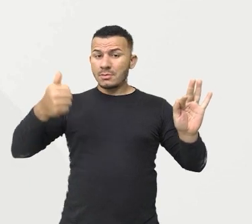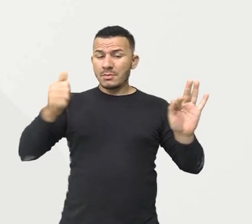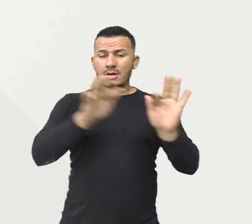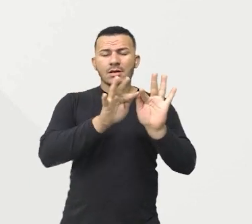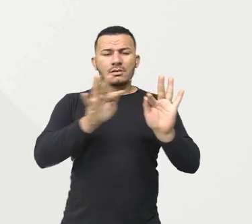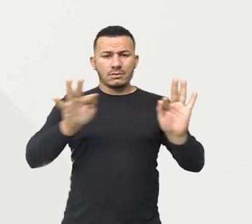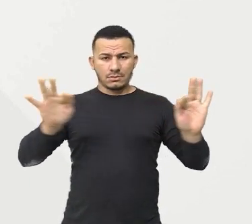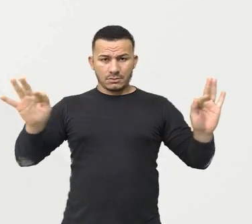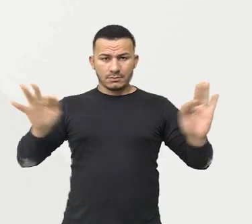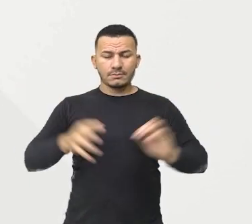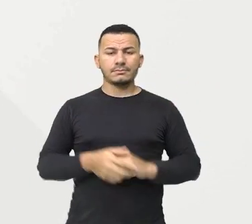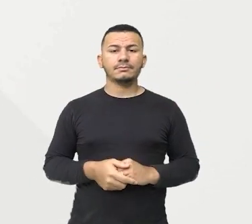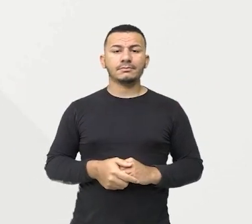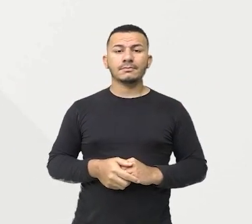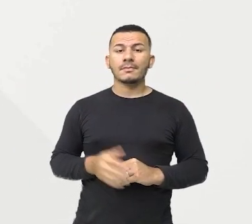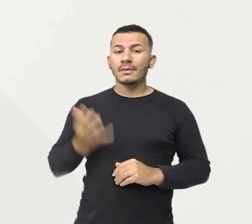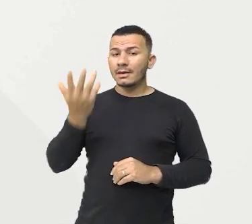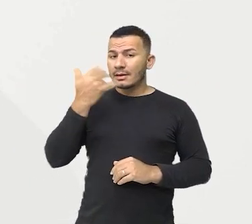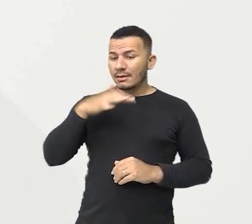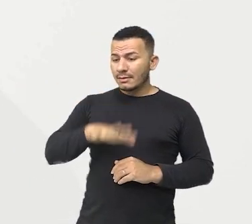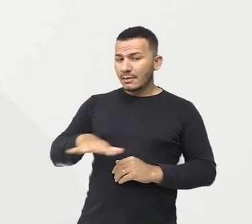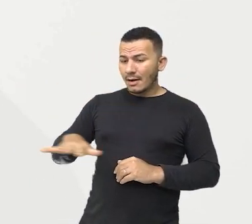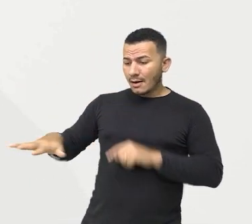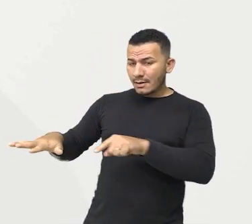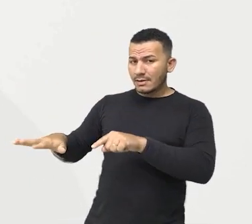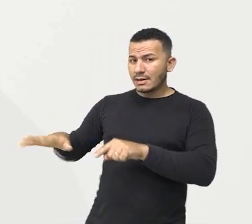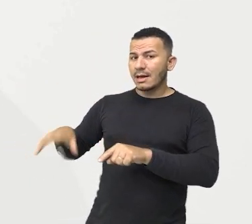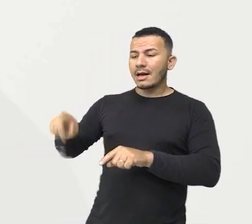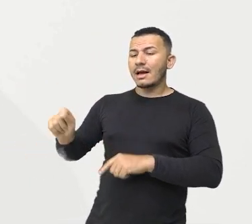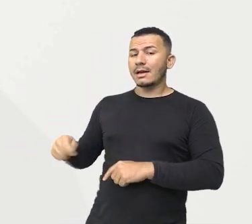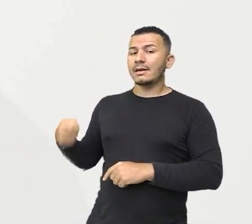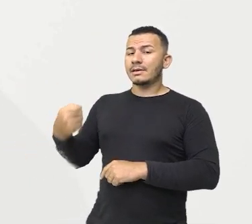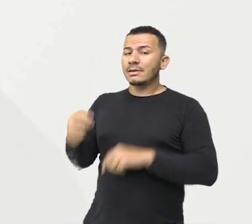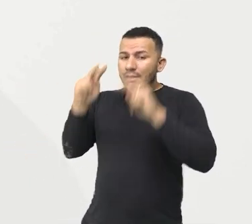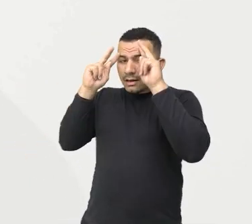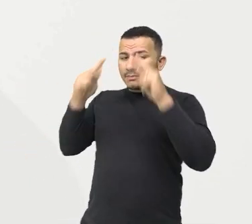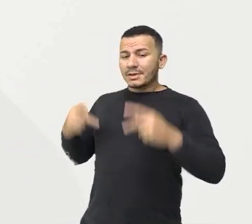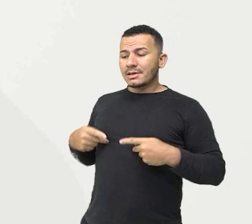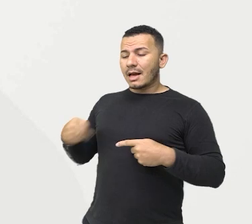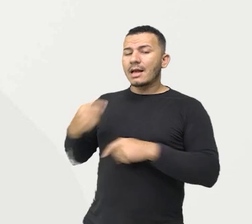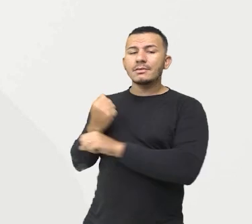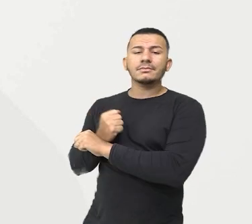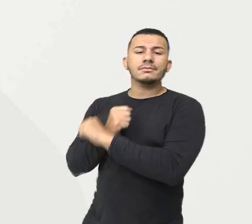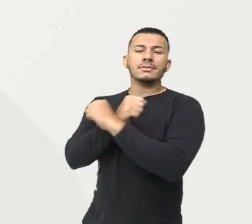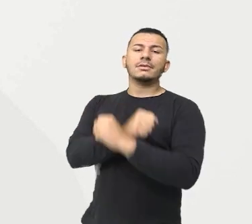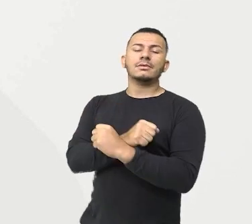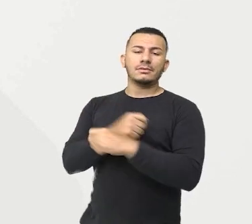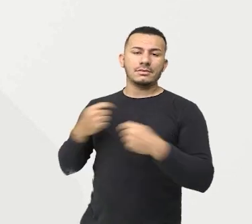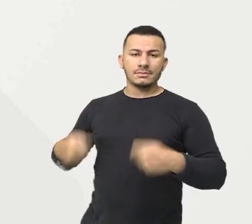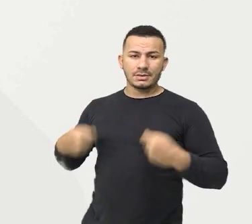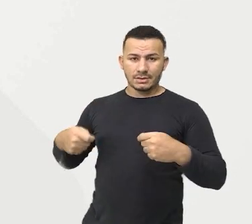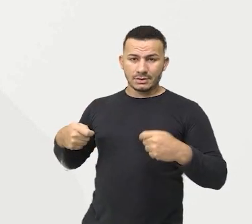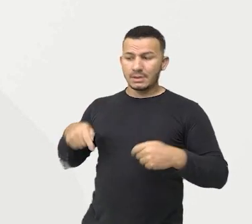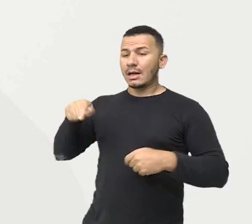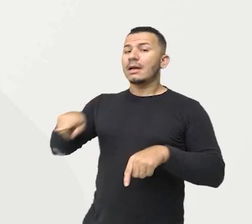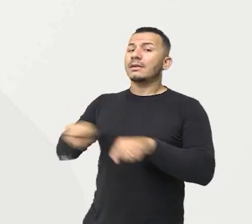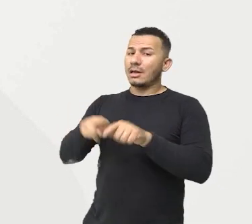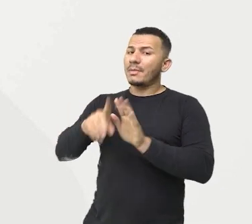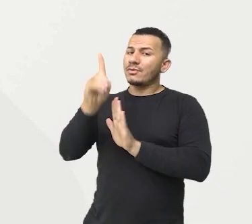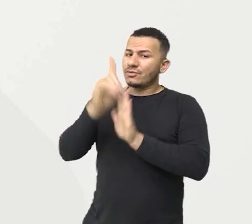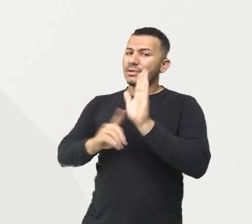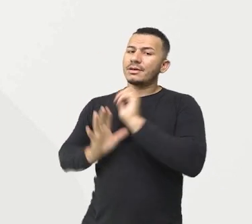parágrafo. Crianças são indivíduos que devem ser protegidos e cujos direitos devem